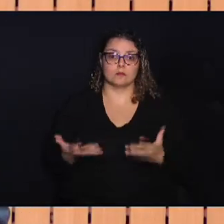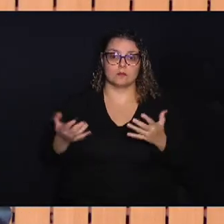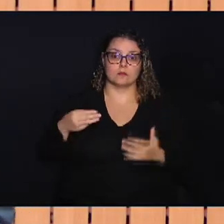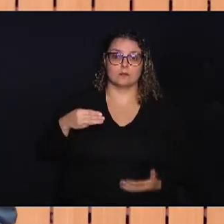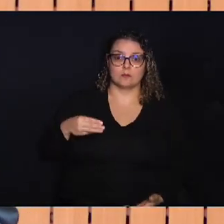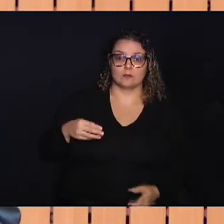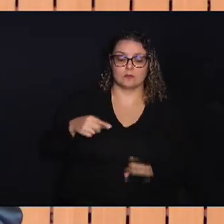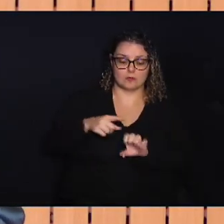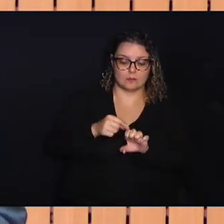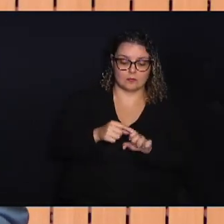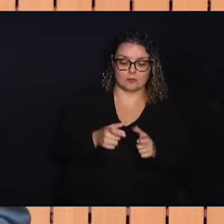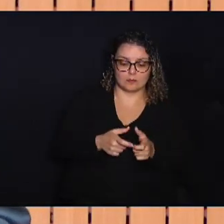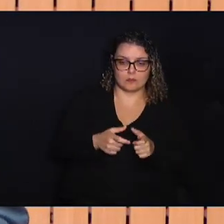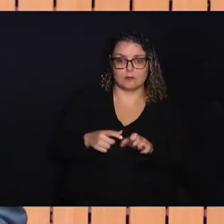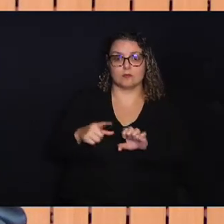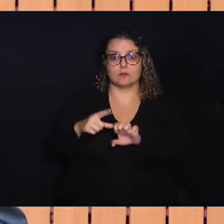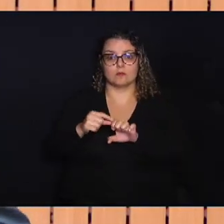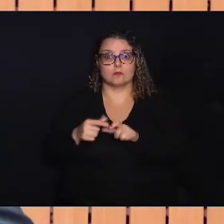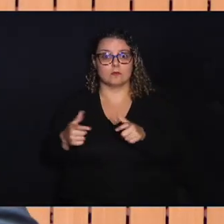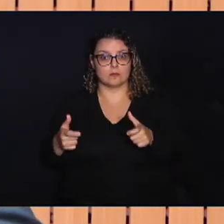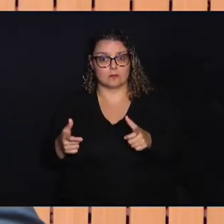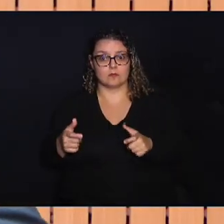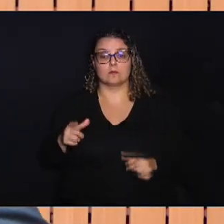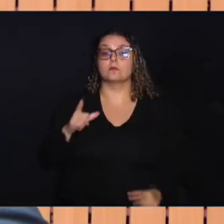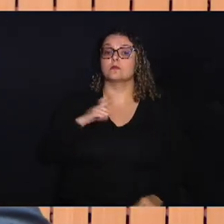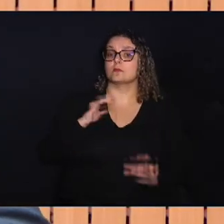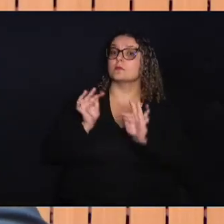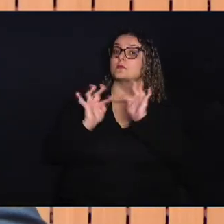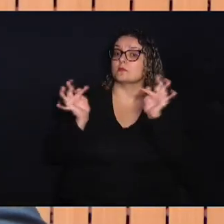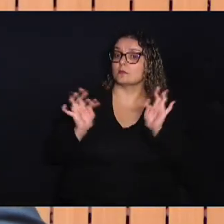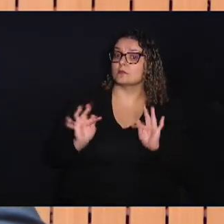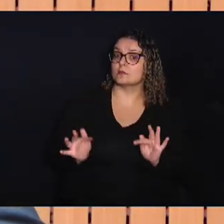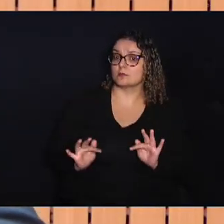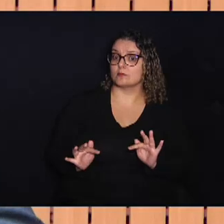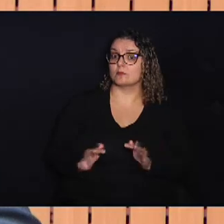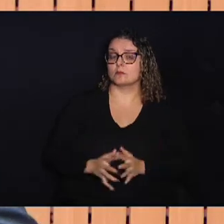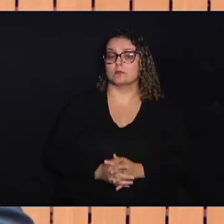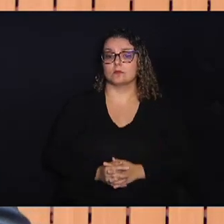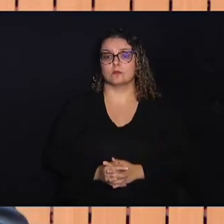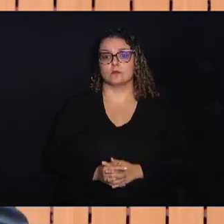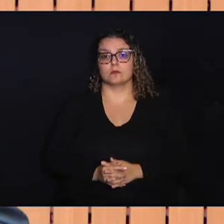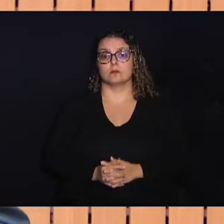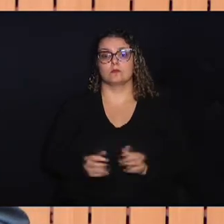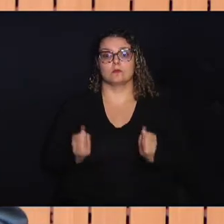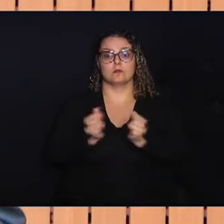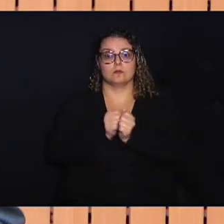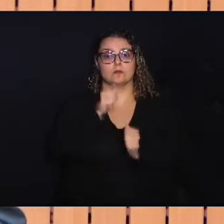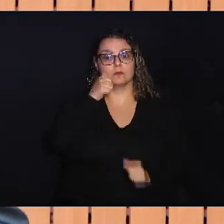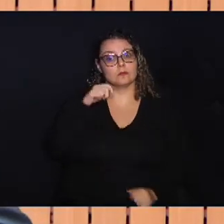pequeno empreendedor. E nós tivemos a felicidade de